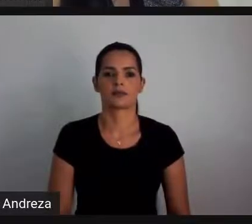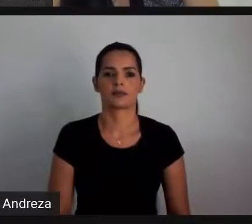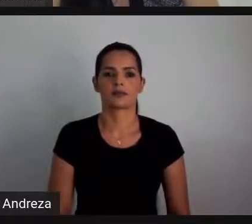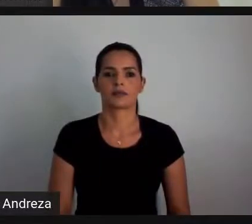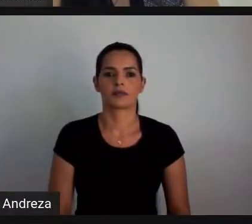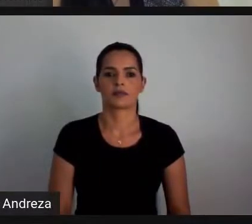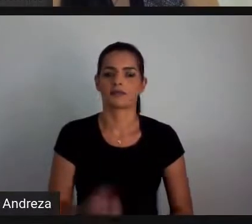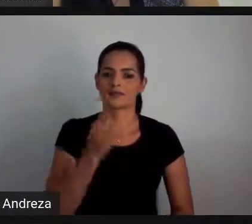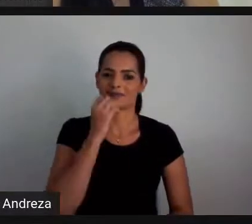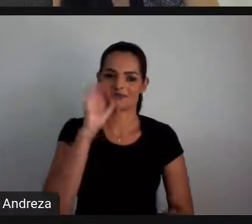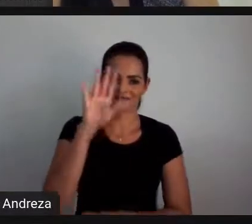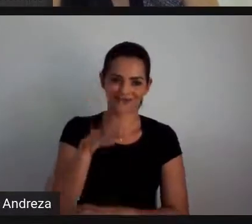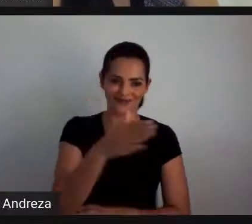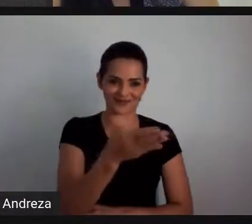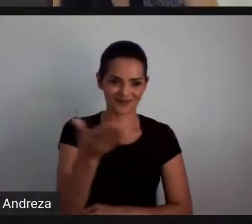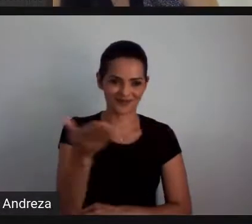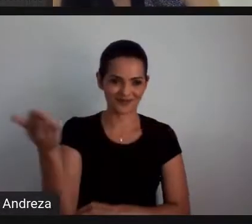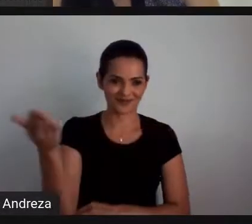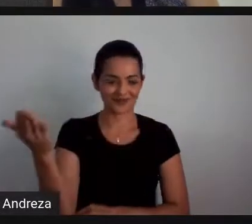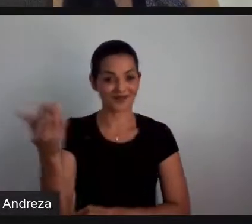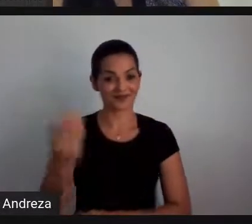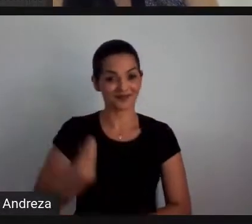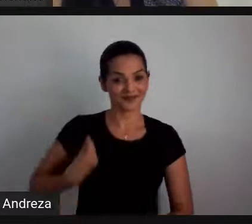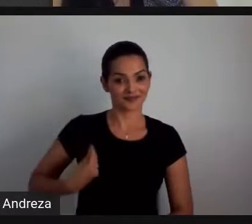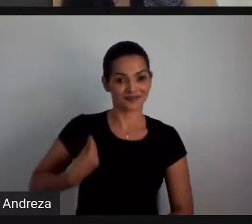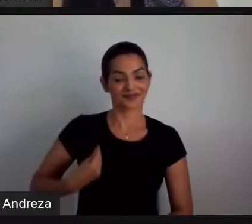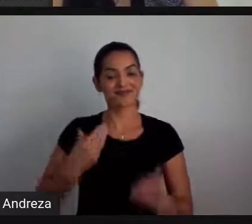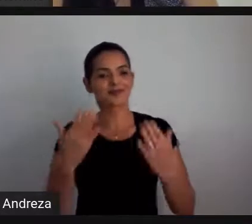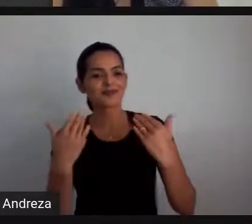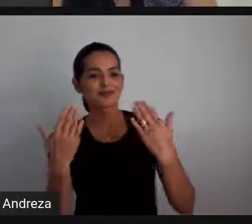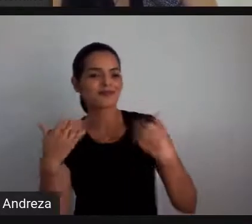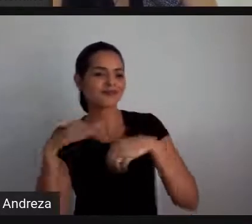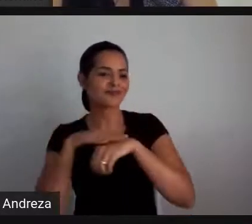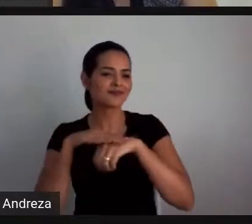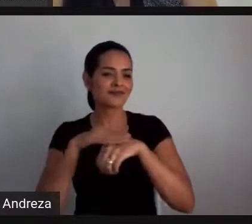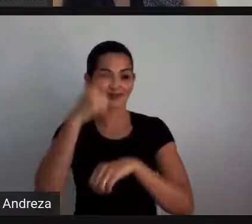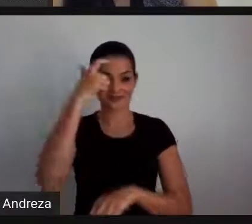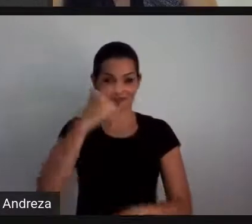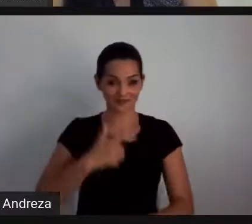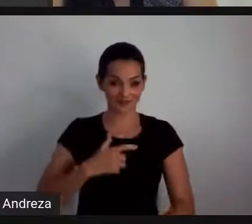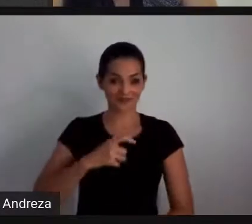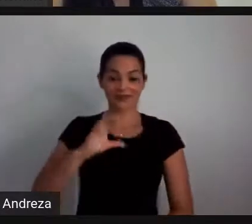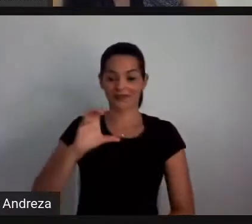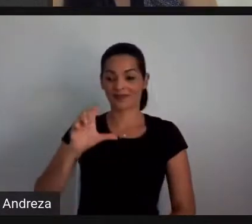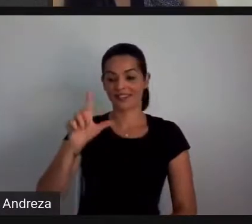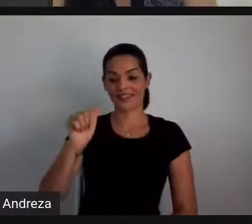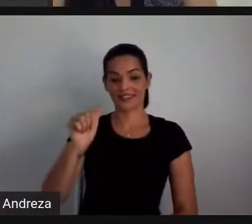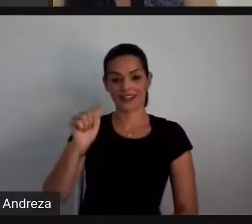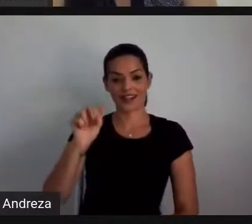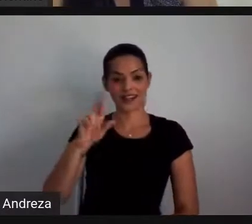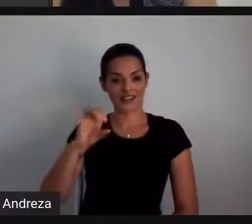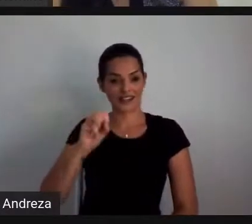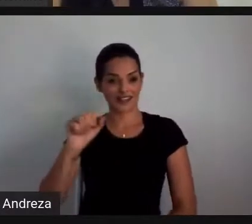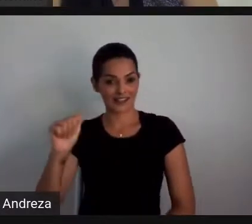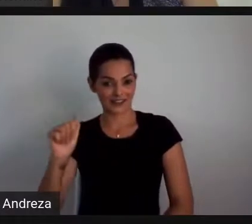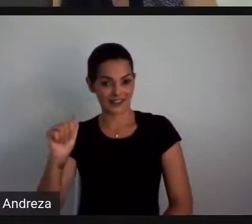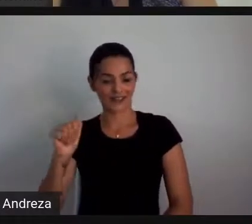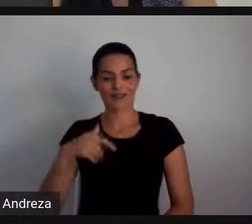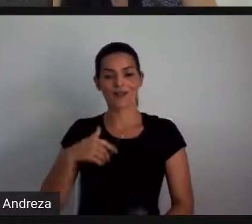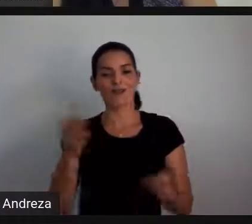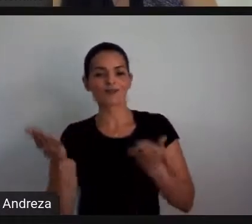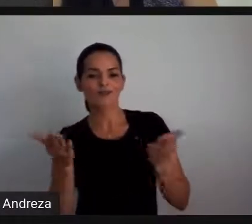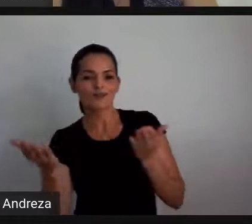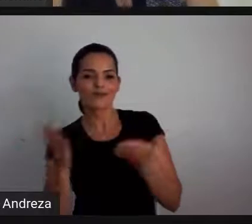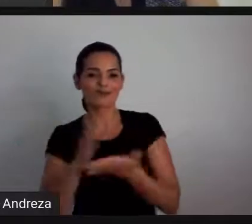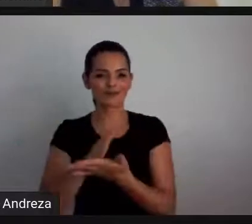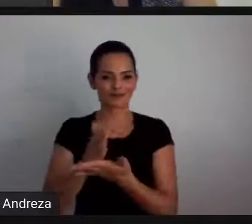Boa tarde a todos e todas que vão participar desse bate-papo conosco. Eu sou a Clarissa, vou moderar a nossa live de hoje. E essa